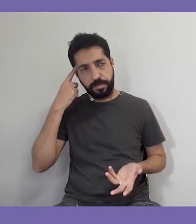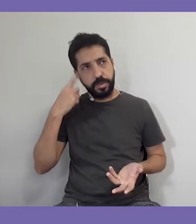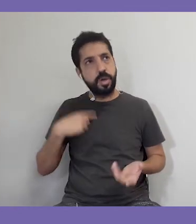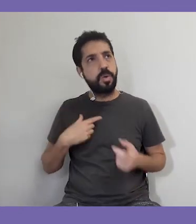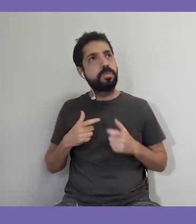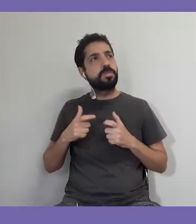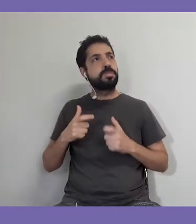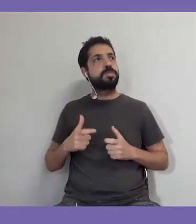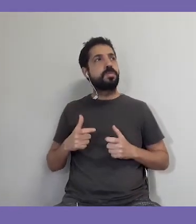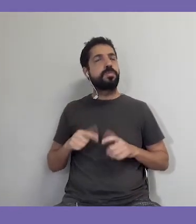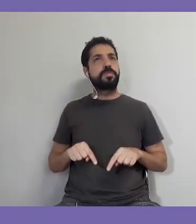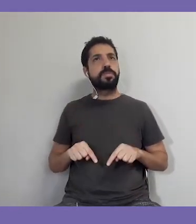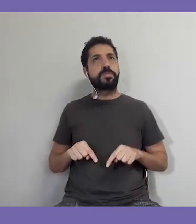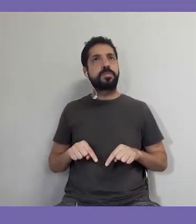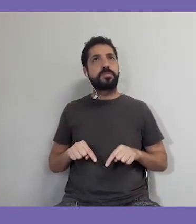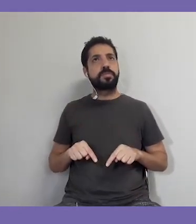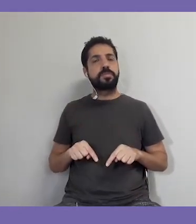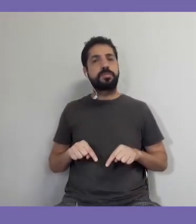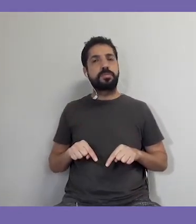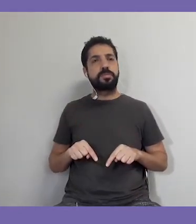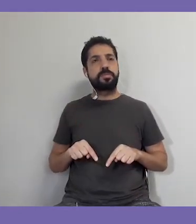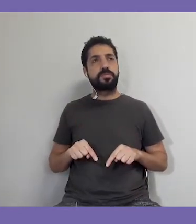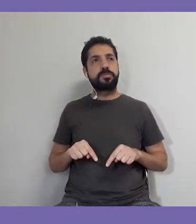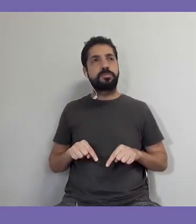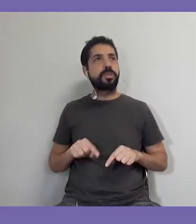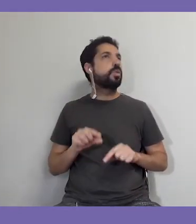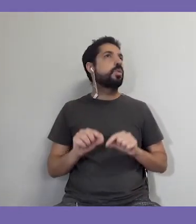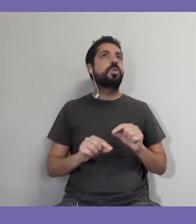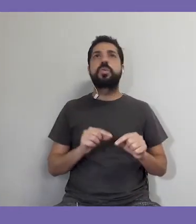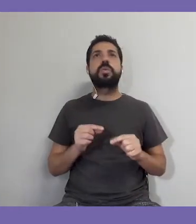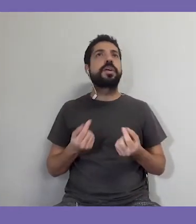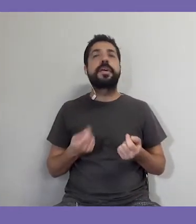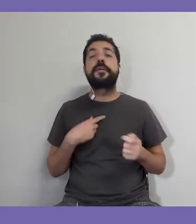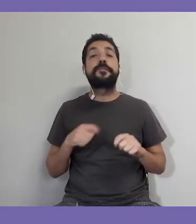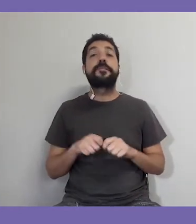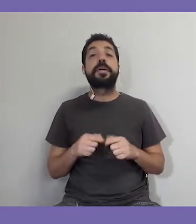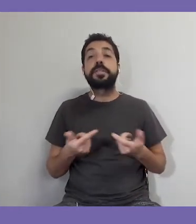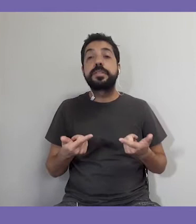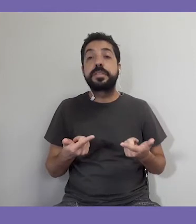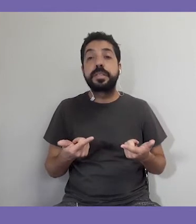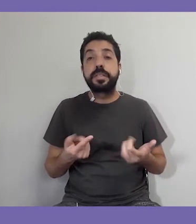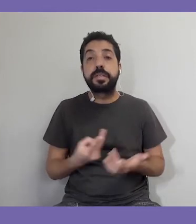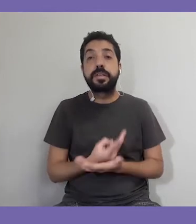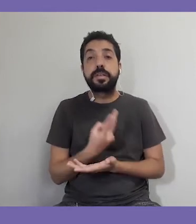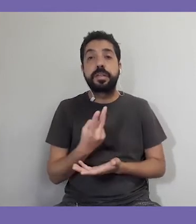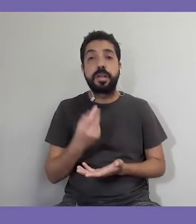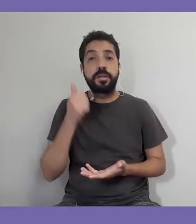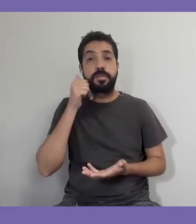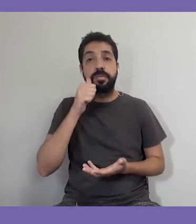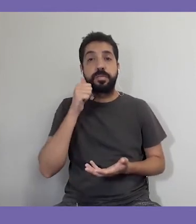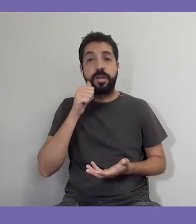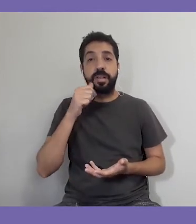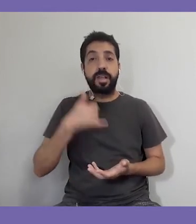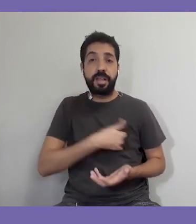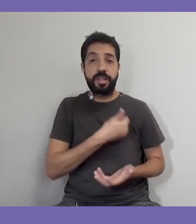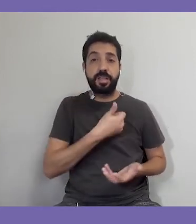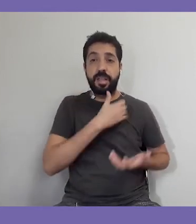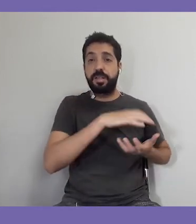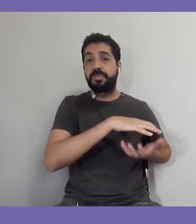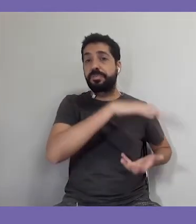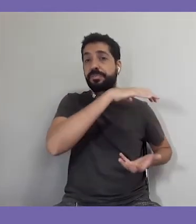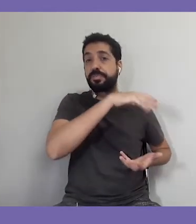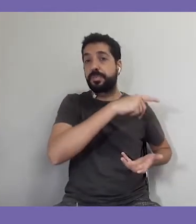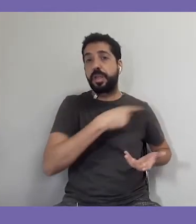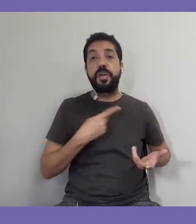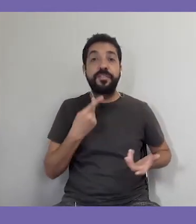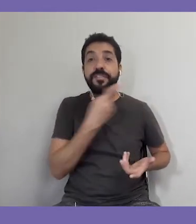vejo nesse lugar, saber exatamente o que fazer, né? Era uma senhora, eu